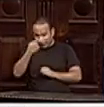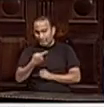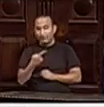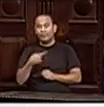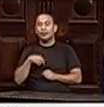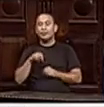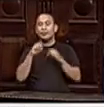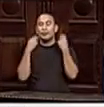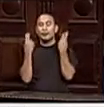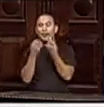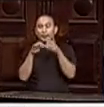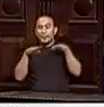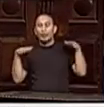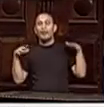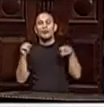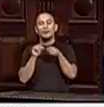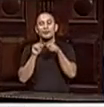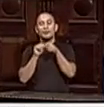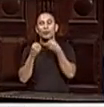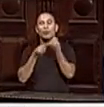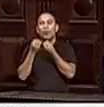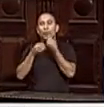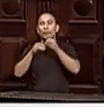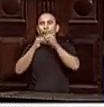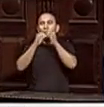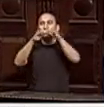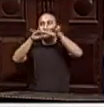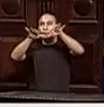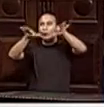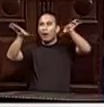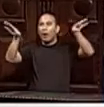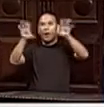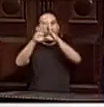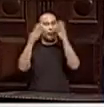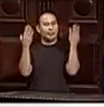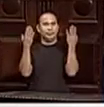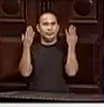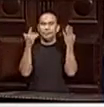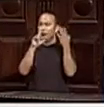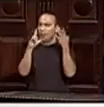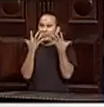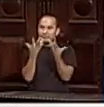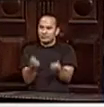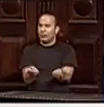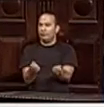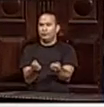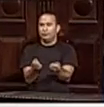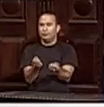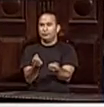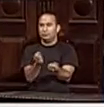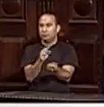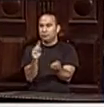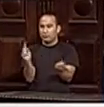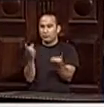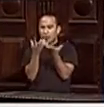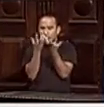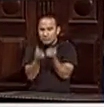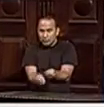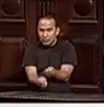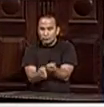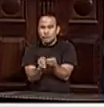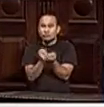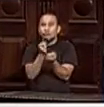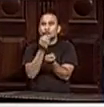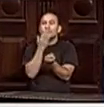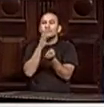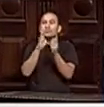plenária fosse feita com as galerias abertas? Não é cabível. Não é cabível, e esse tipo de